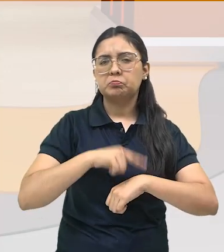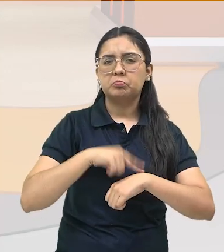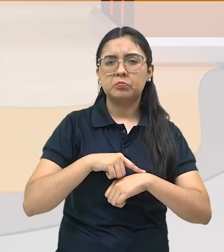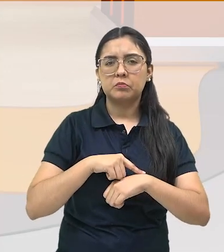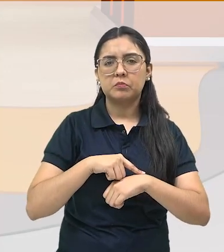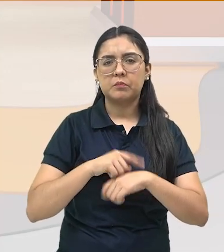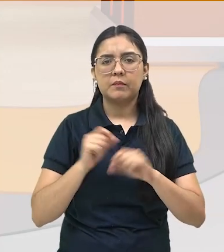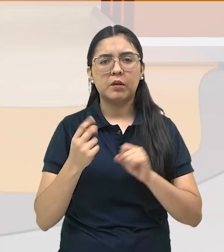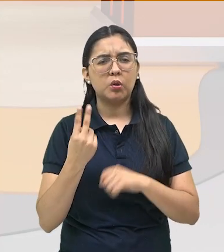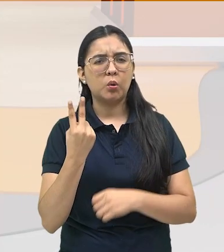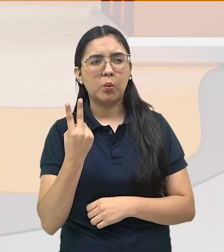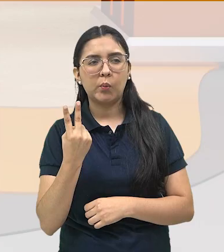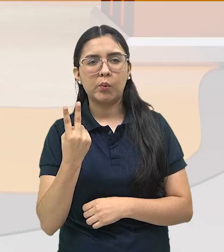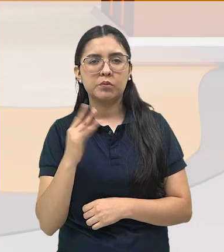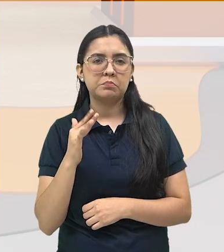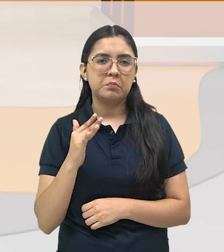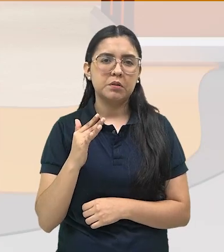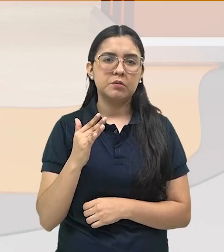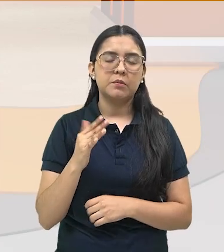de